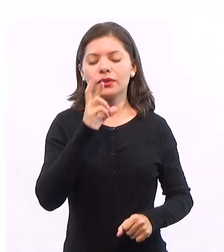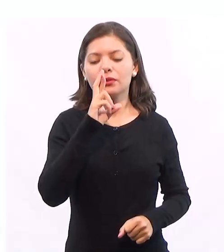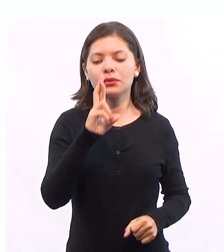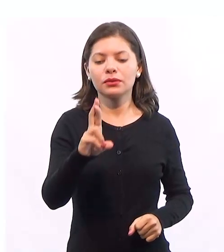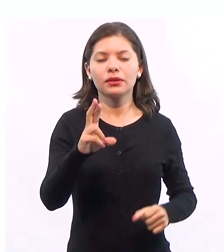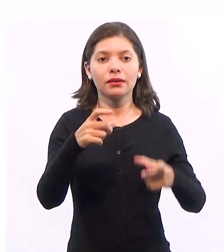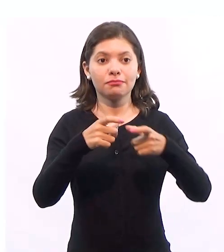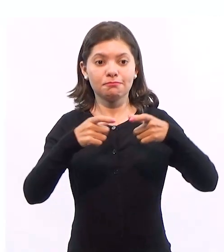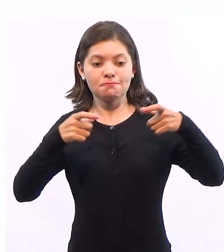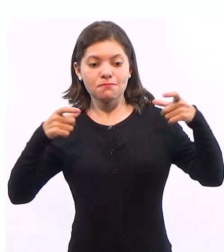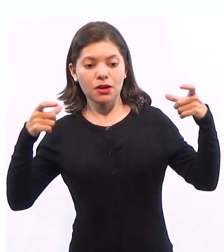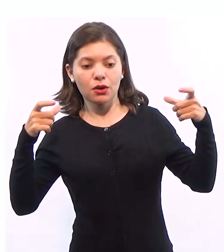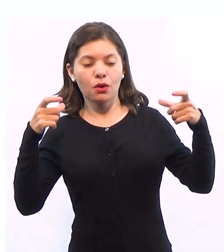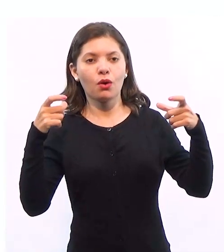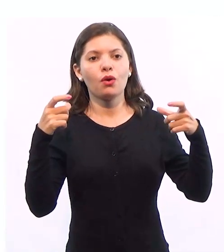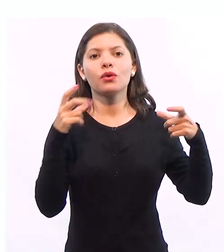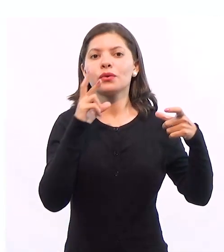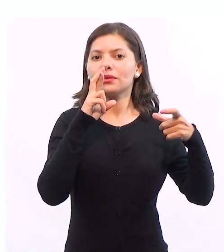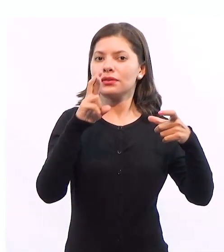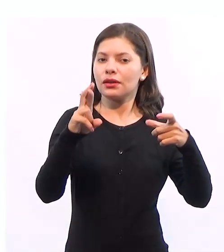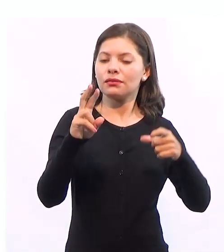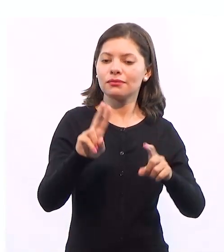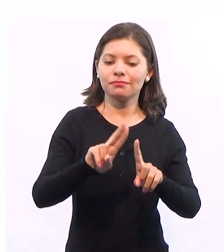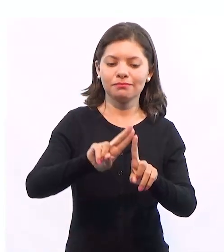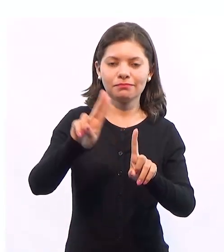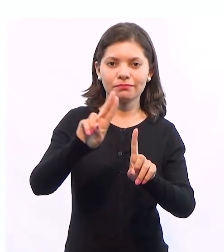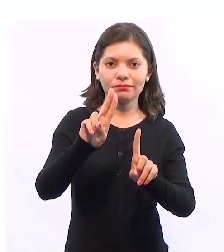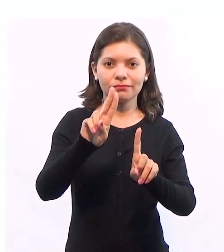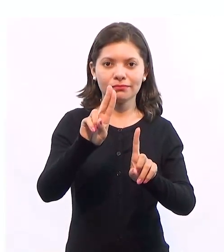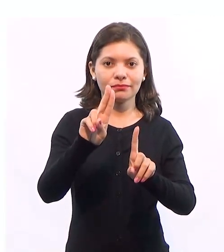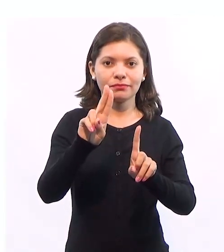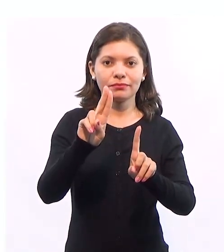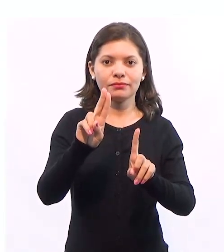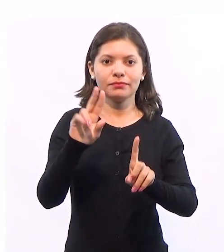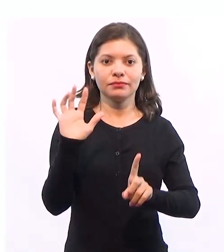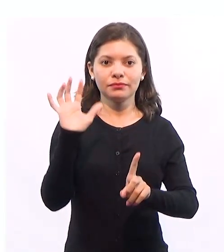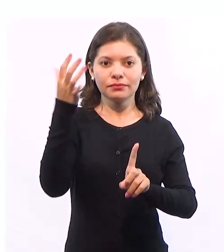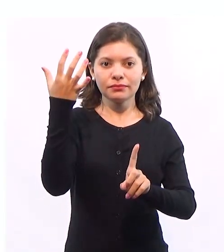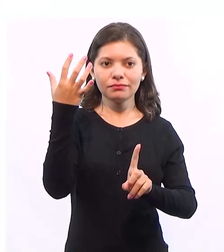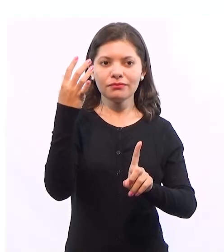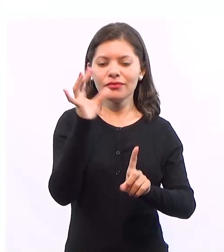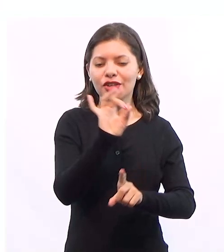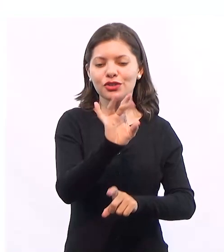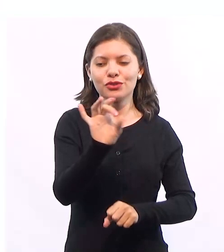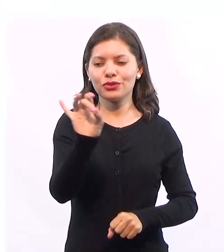sistema, cujo resultado é maior do que o resultado que as unidades poderiam ter se funcionasse